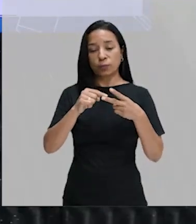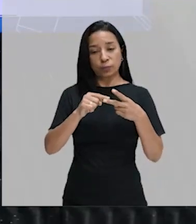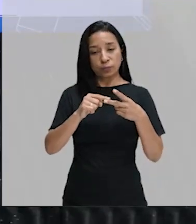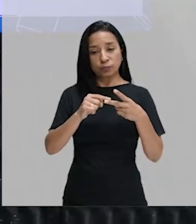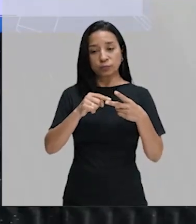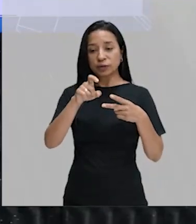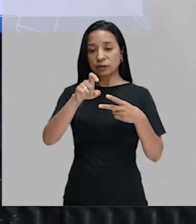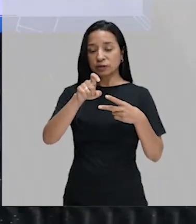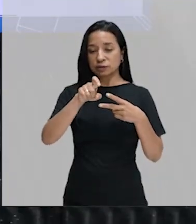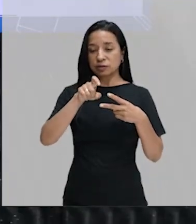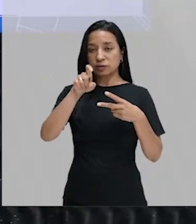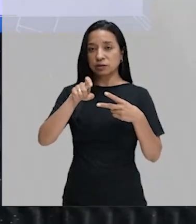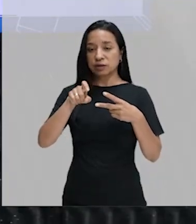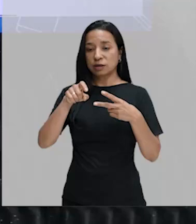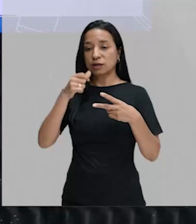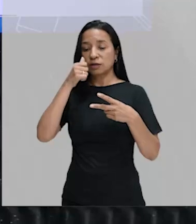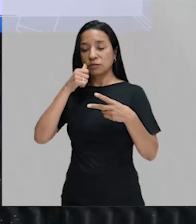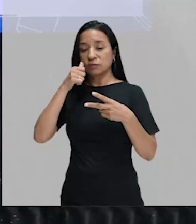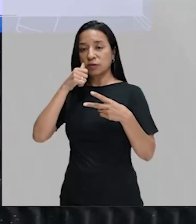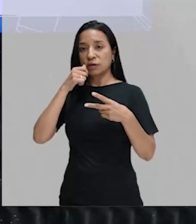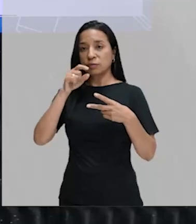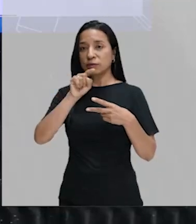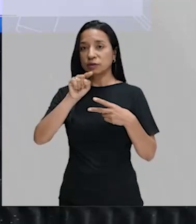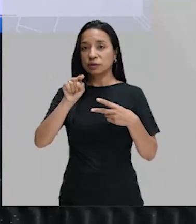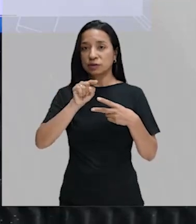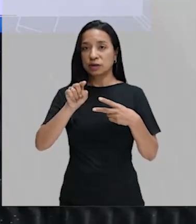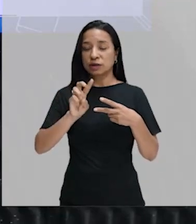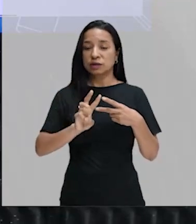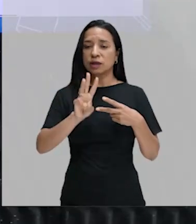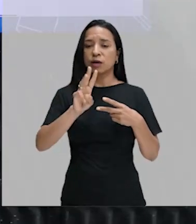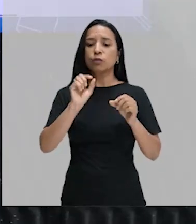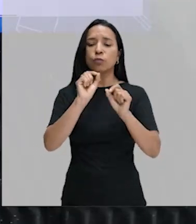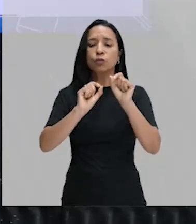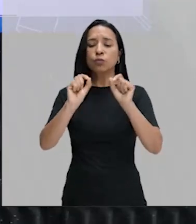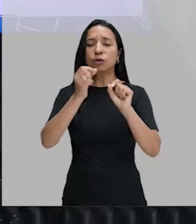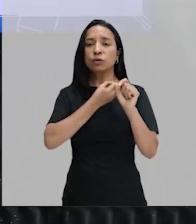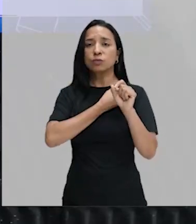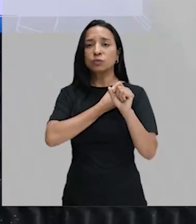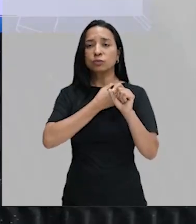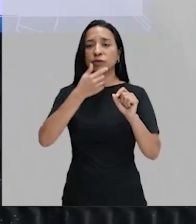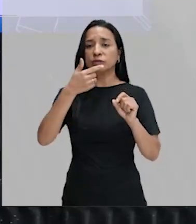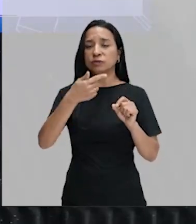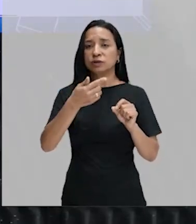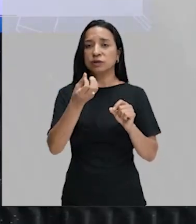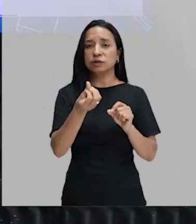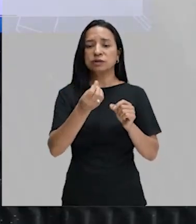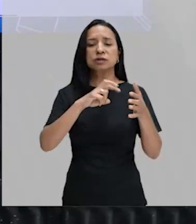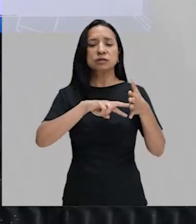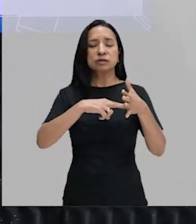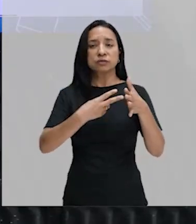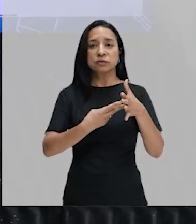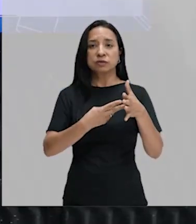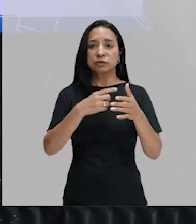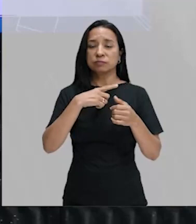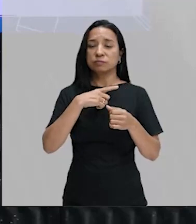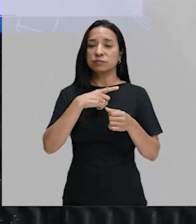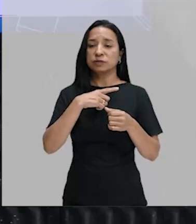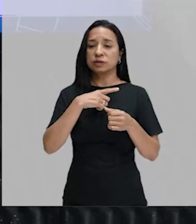sexual ZW. Aí você me pergunta, o que é aquele número que está ali em cima, 76? Quer dizer que ele tem aqui,